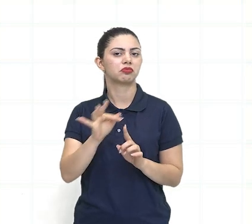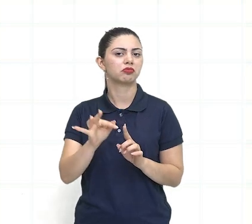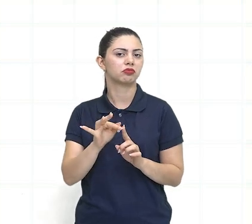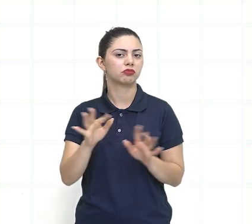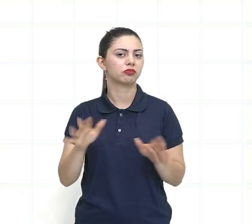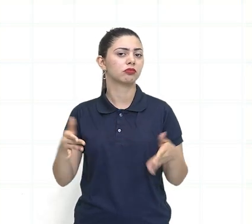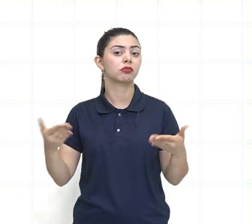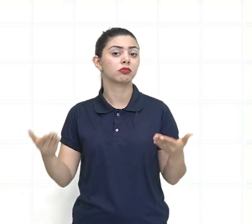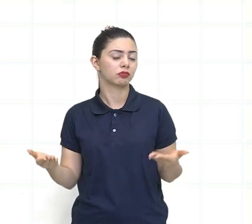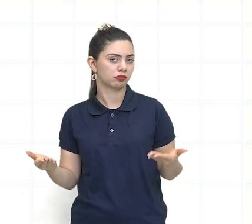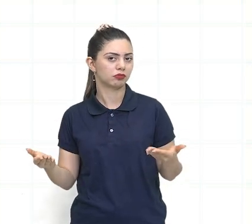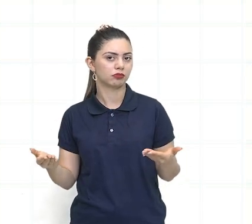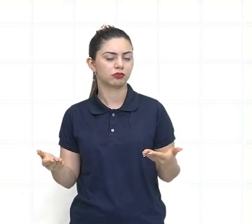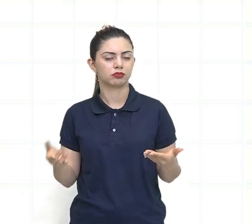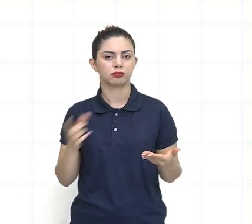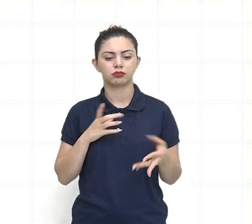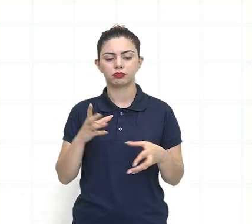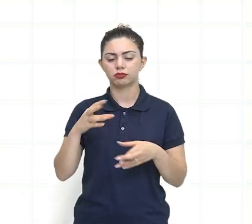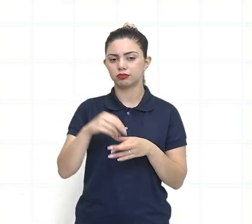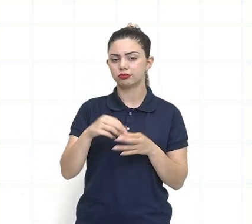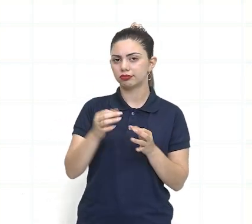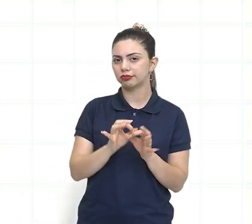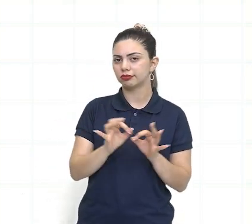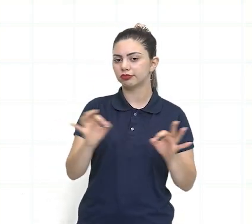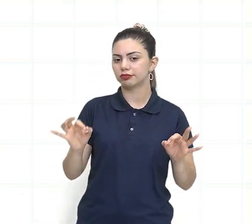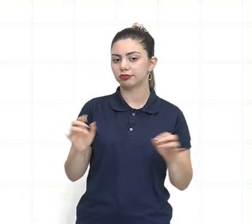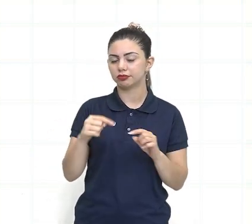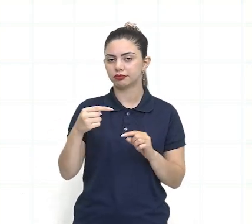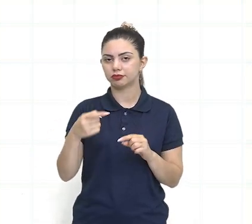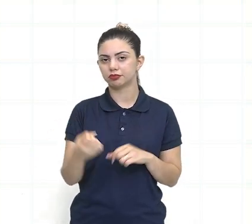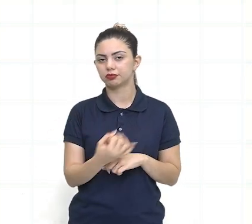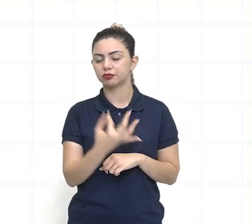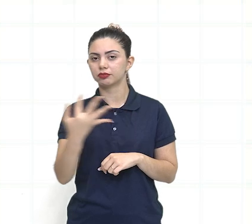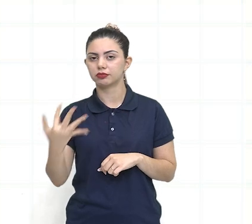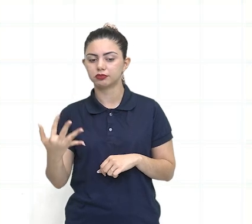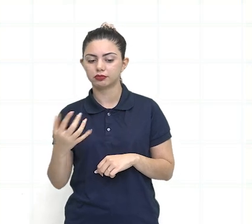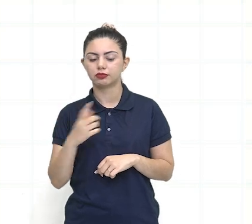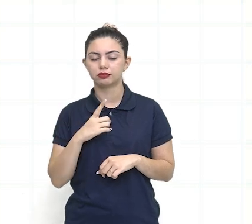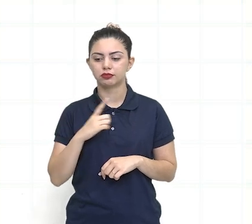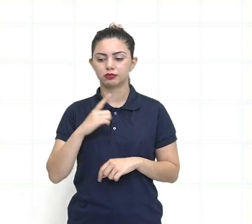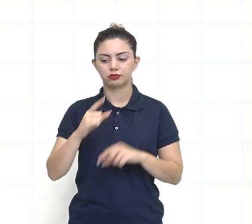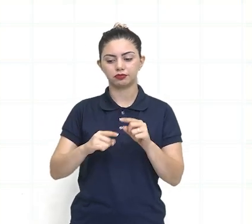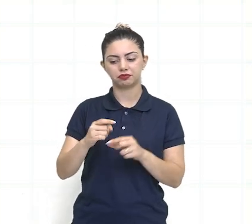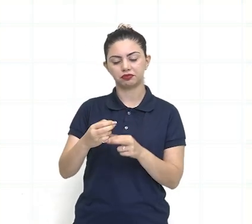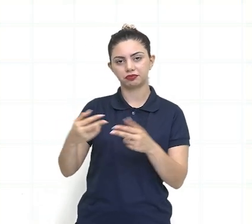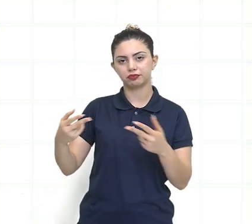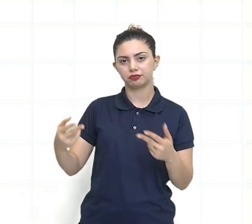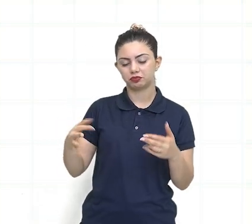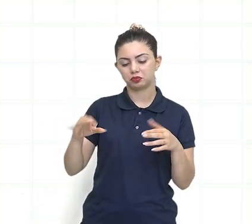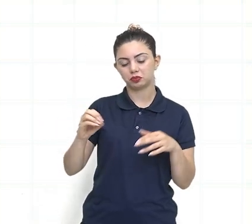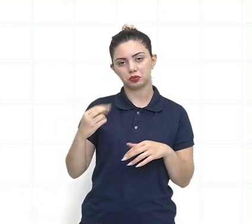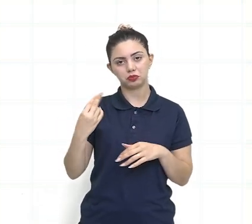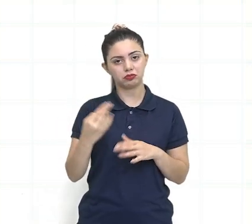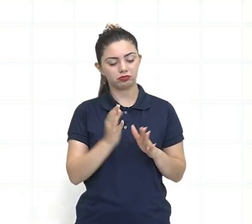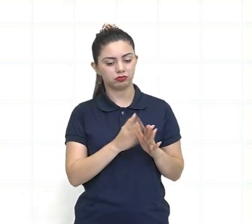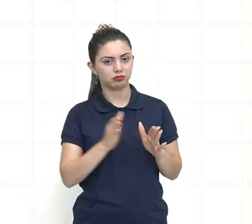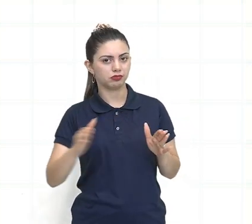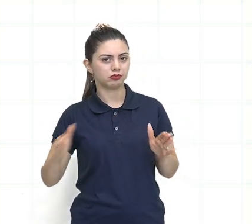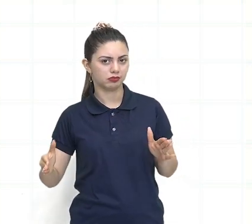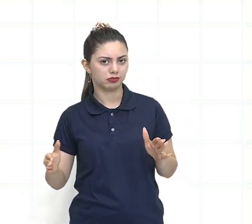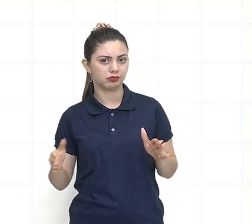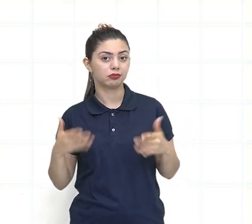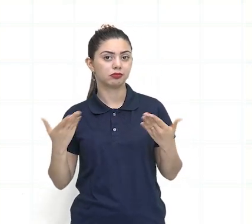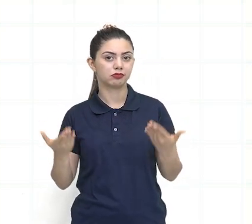função que eles vão indicar ali, depois de mostrar quantos seres existem ou qual posição eles estão ocupando? Ele